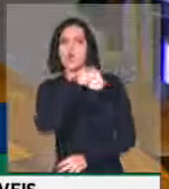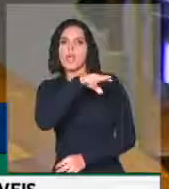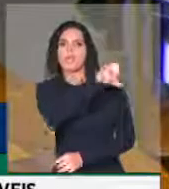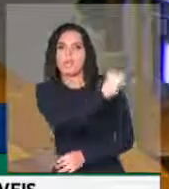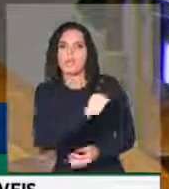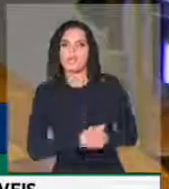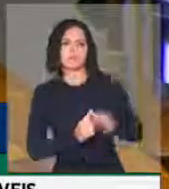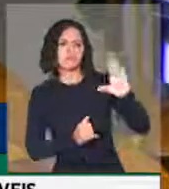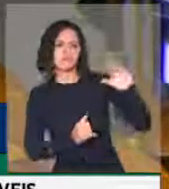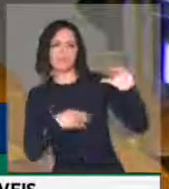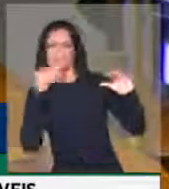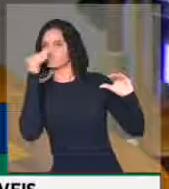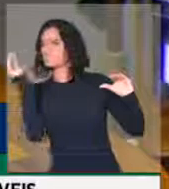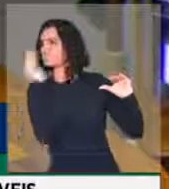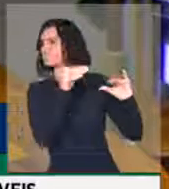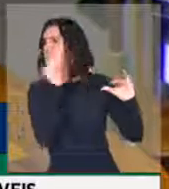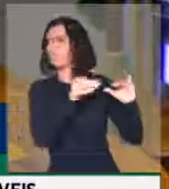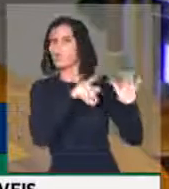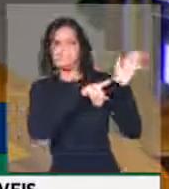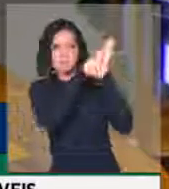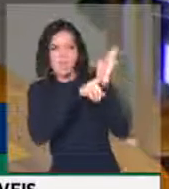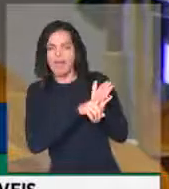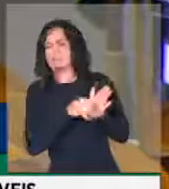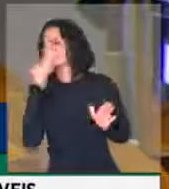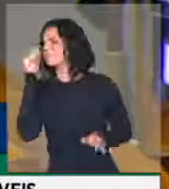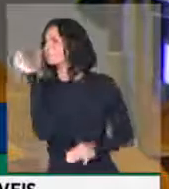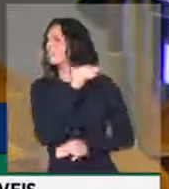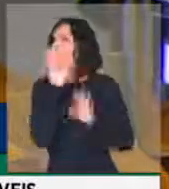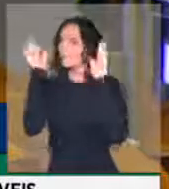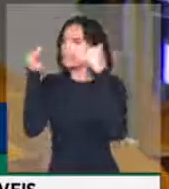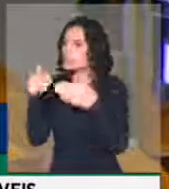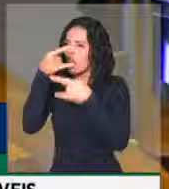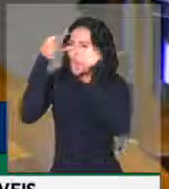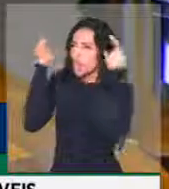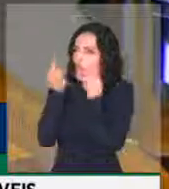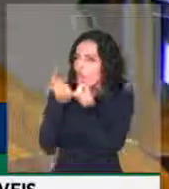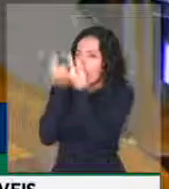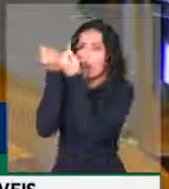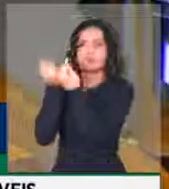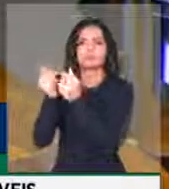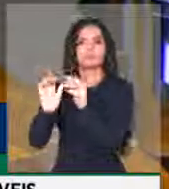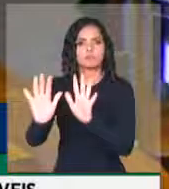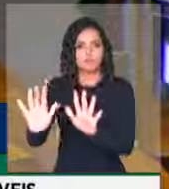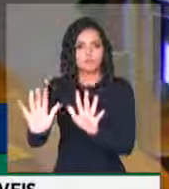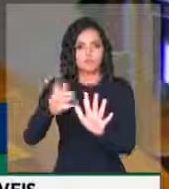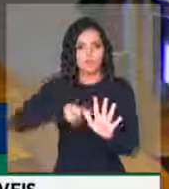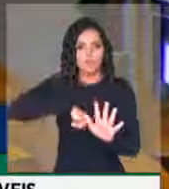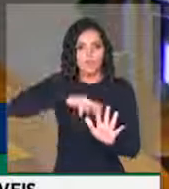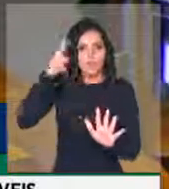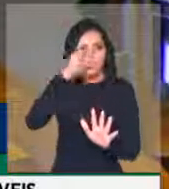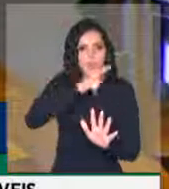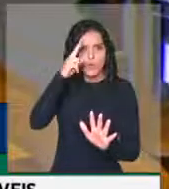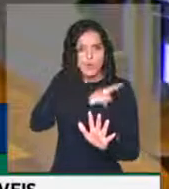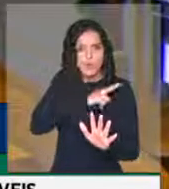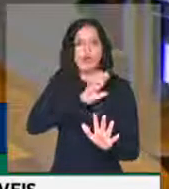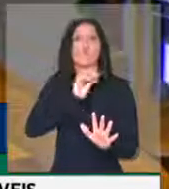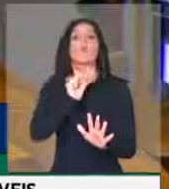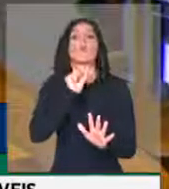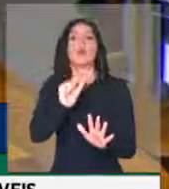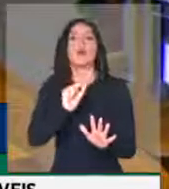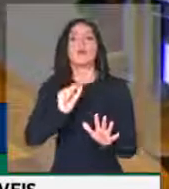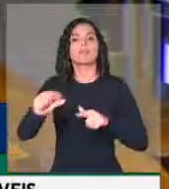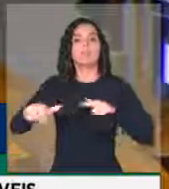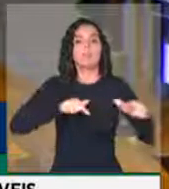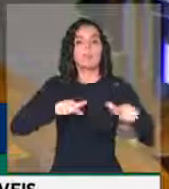desconsidera a ciência, desconsidera a pesquisa, mas nós precisamos urgentemente a suspensão